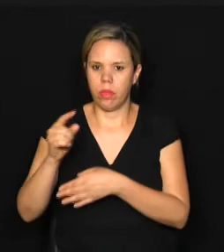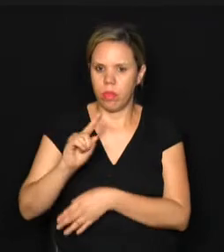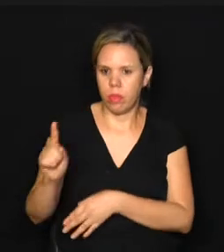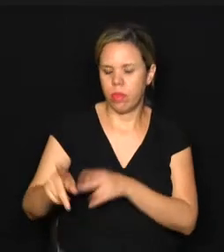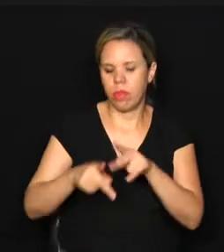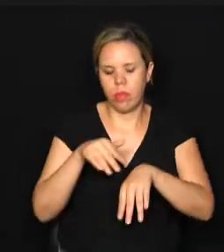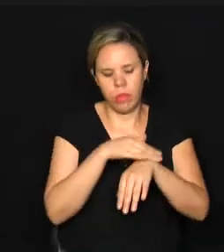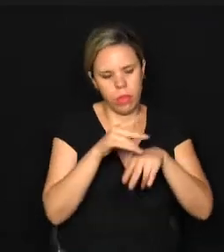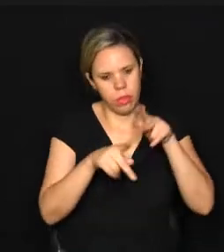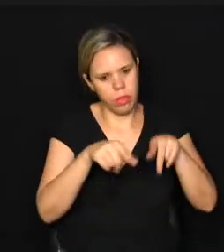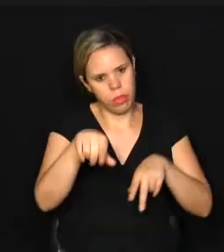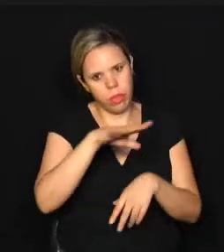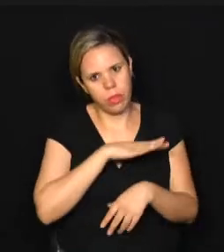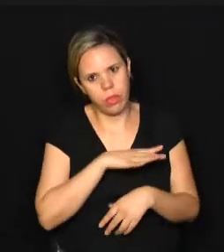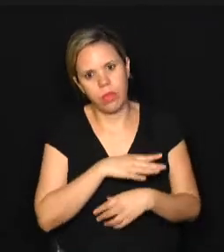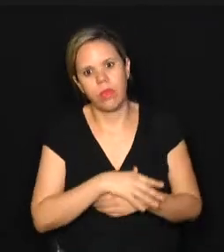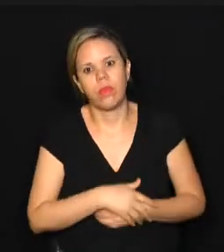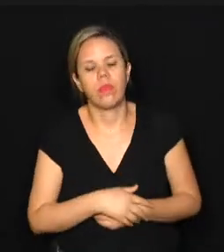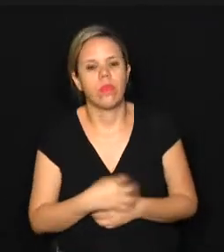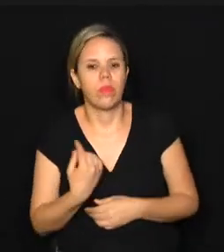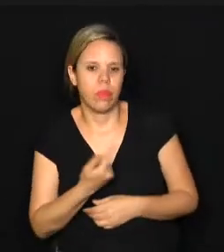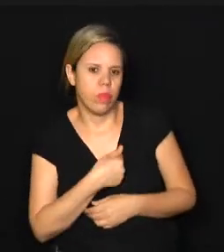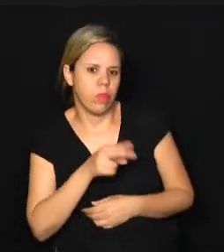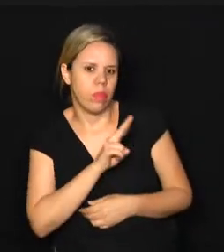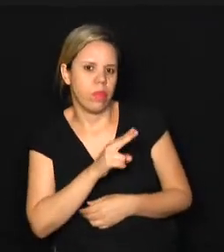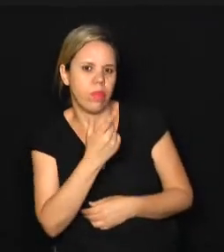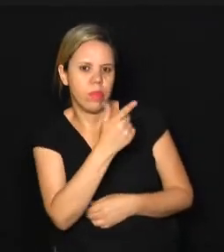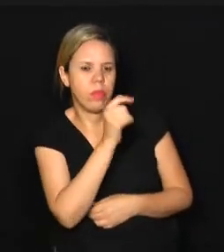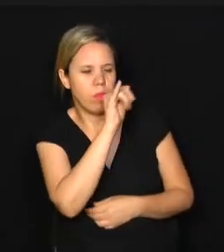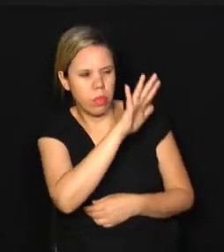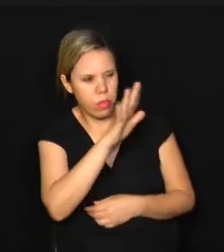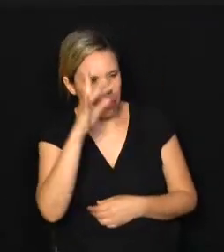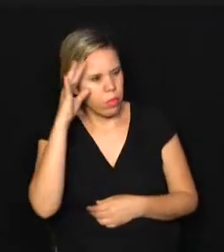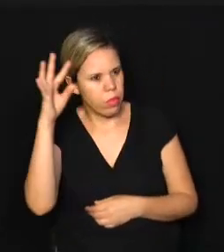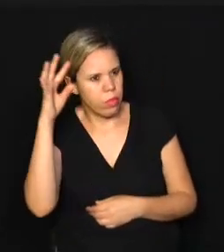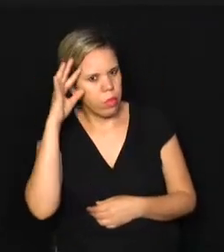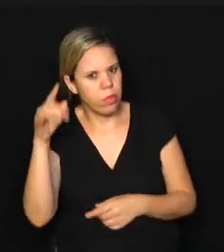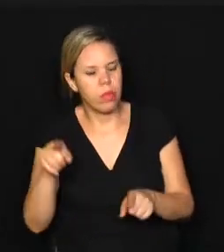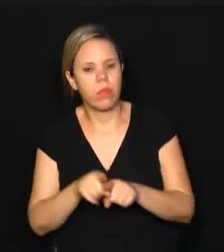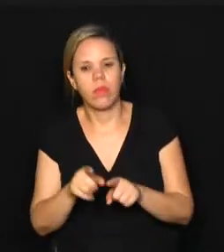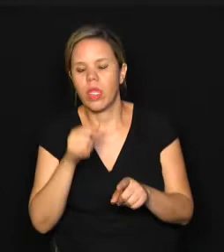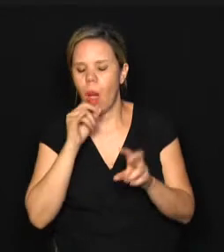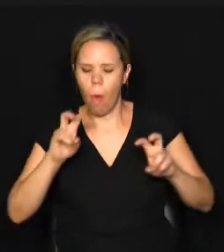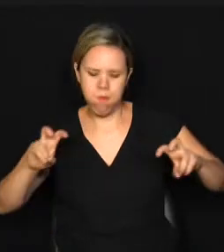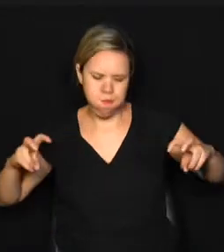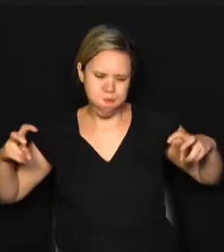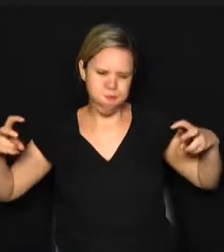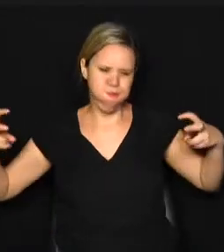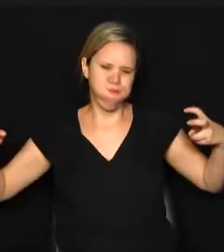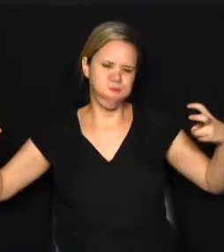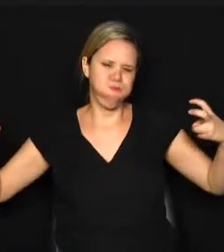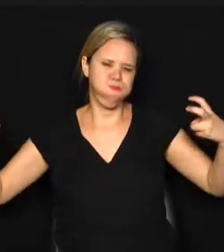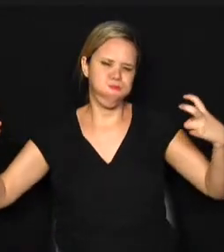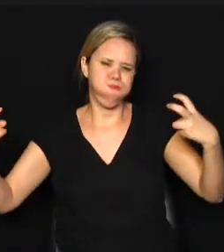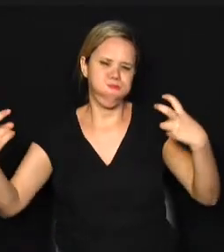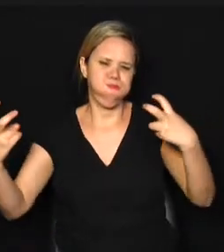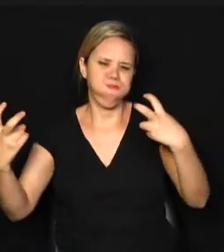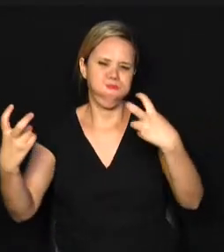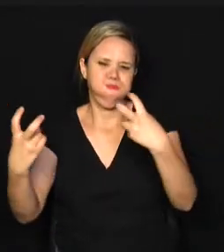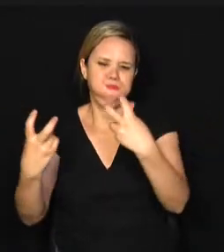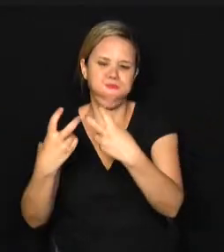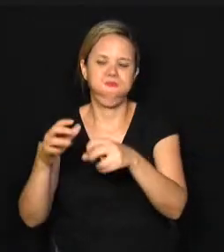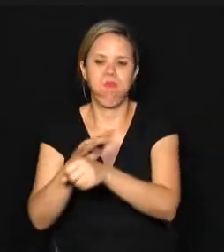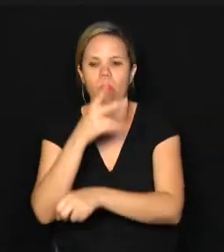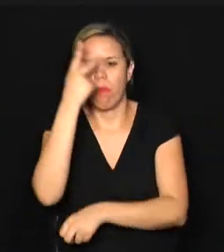população aqui da cidade, a gente usa uma outra imagem também, que é o estádio do Maracanã, que todo mundo tem noção do quão grandioso é em